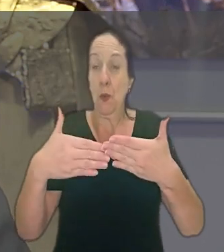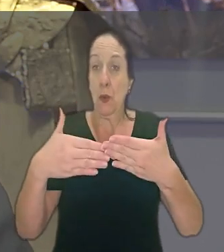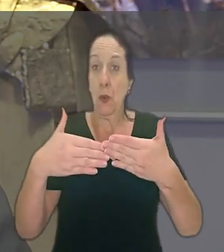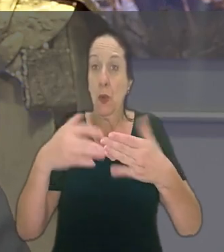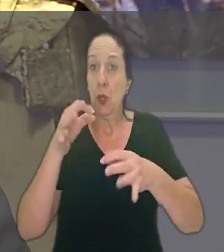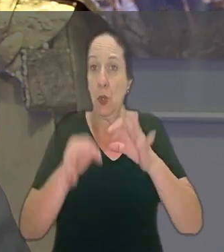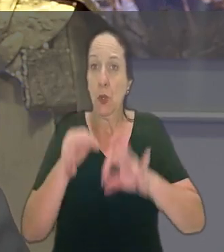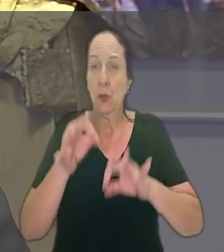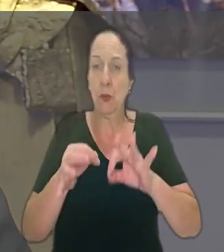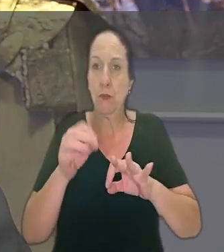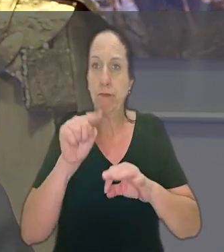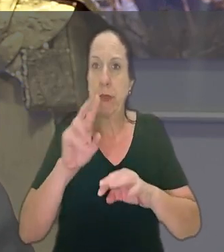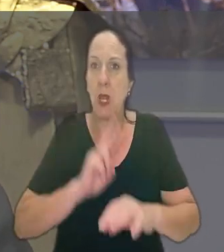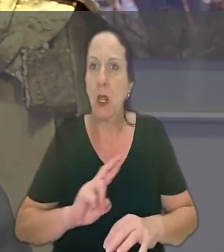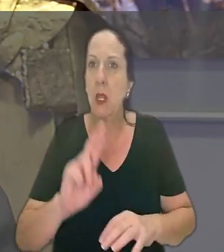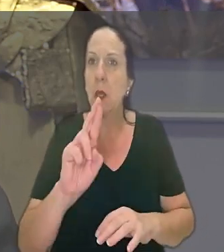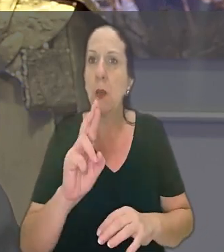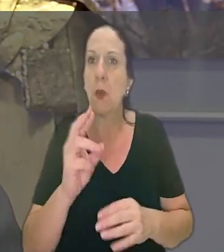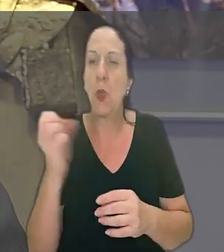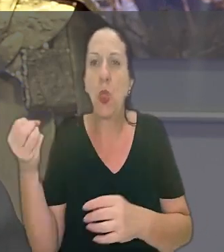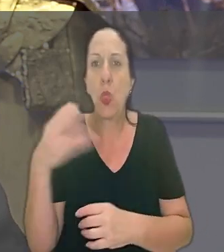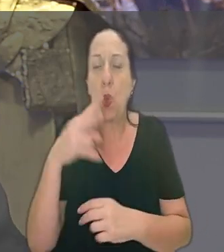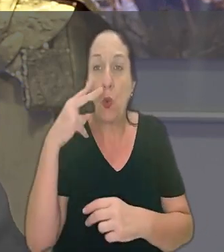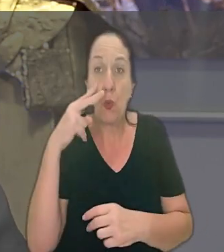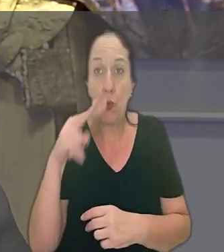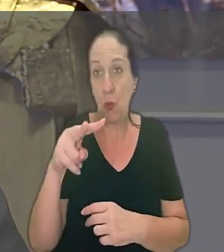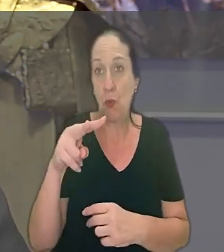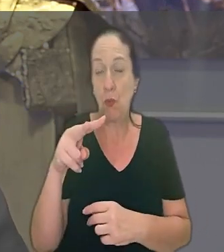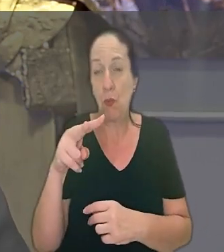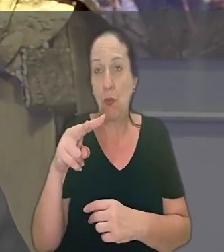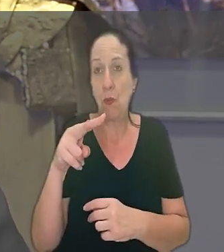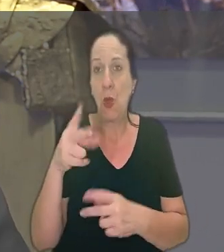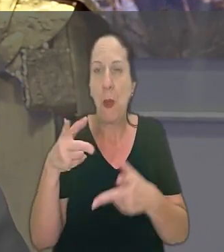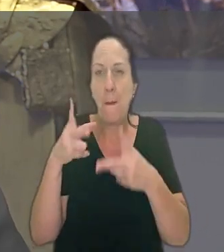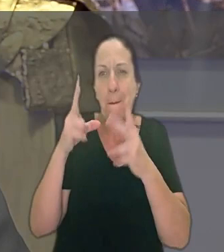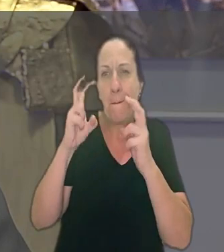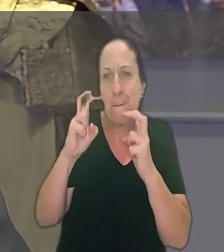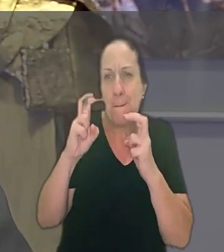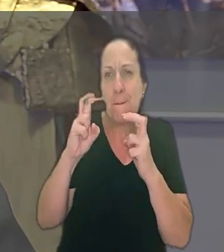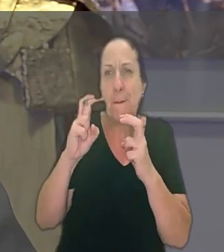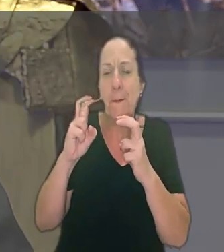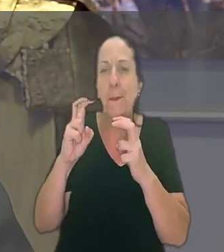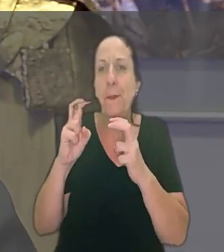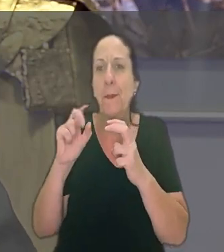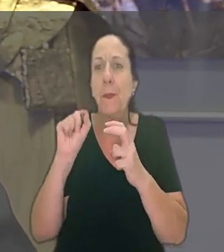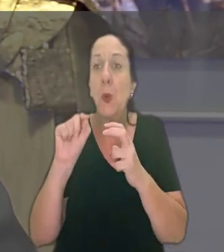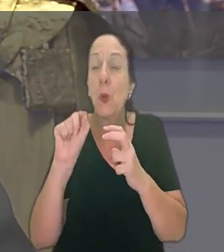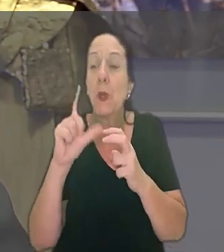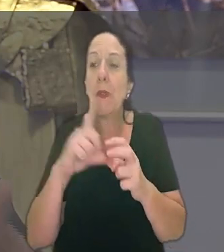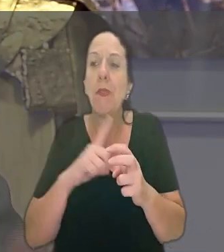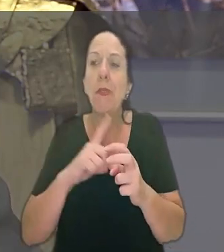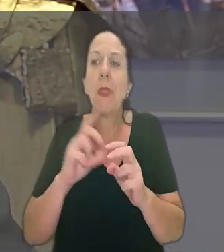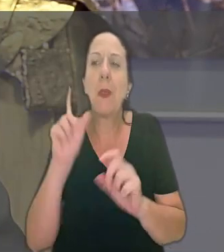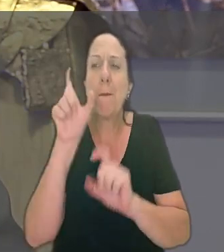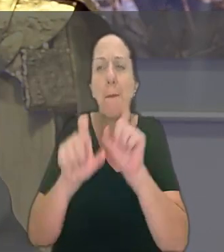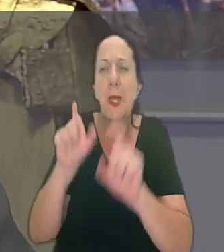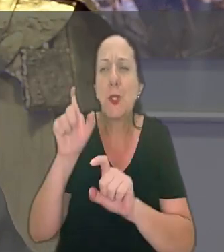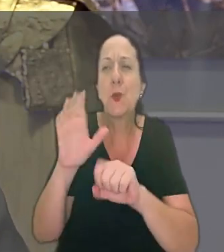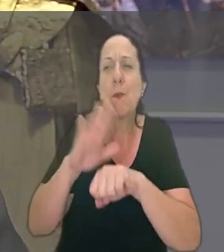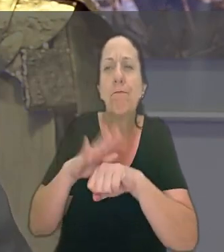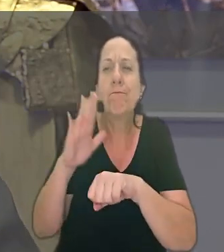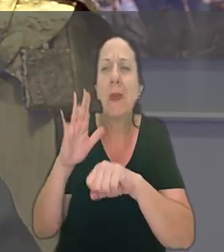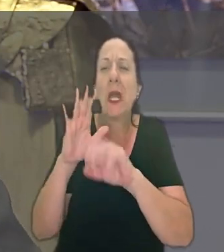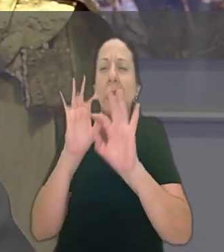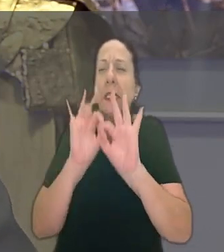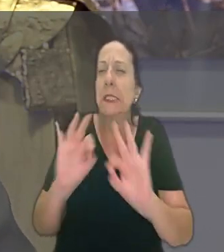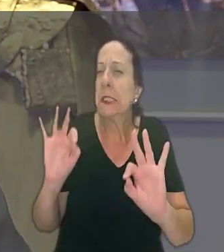avanço no judiciário, porque ela representa um novo olhar a partir da percepção de que há públicos mais vulneráveis para